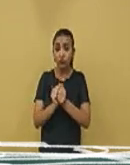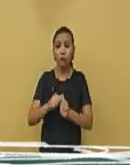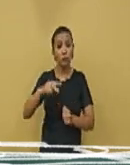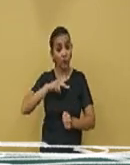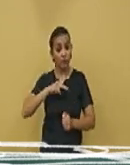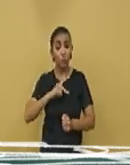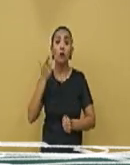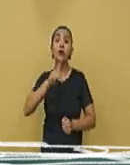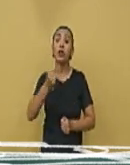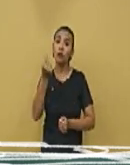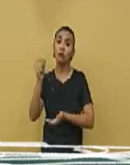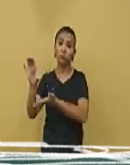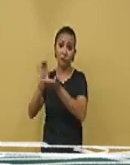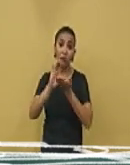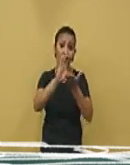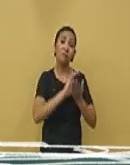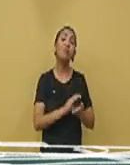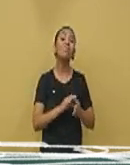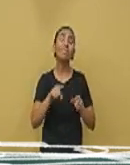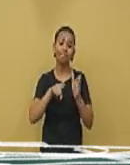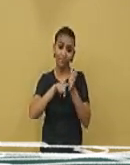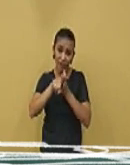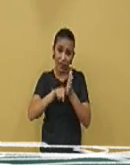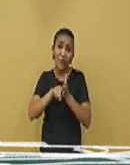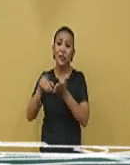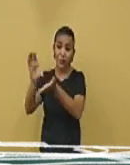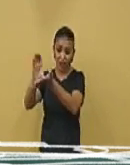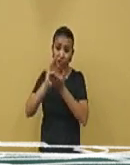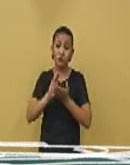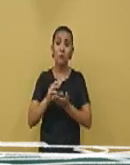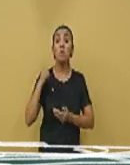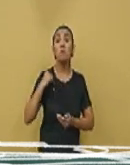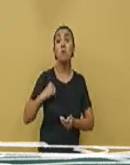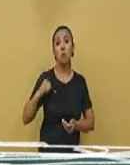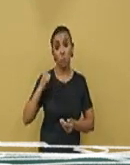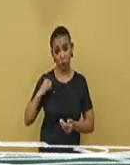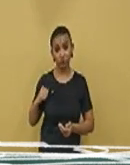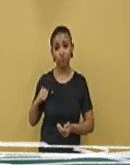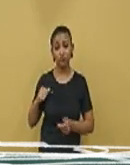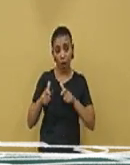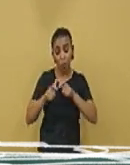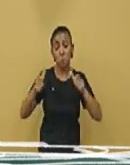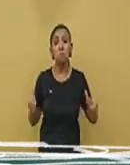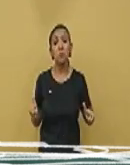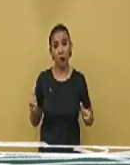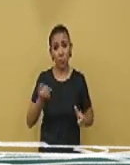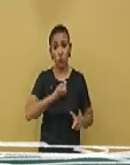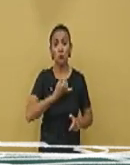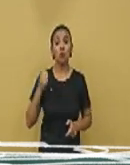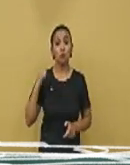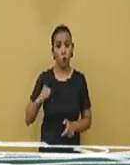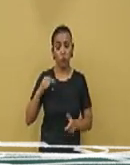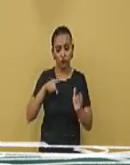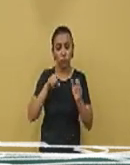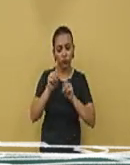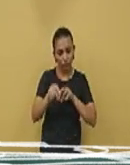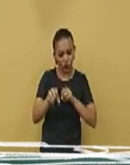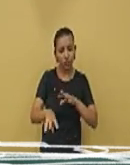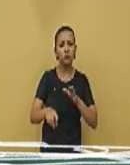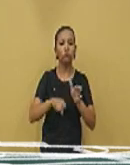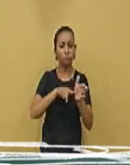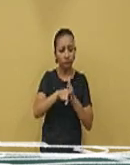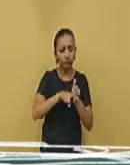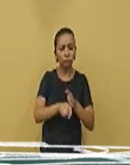conseguir recurso para a pesquisa. Recurso para os nossos bolsas, para aumentar o número de bolsas de ensino, de pesquisa e de